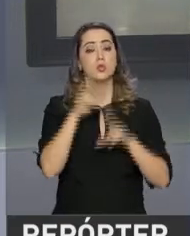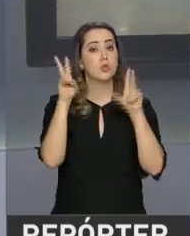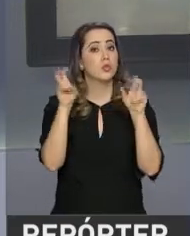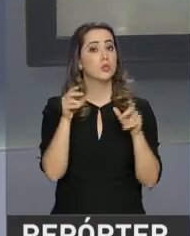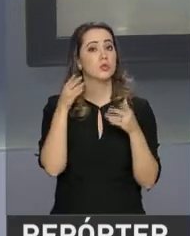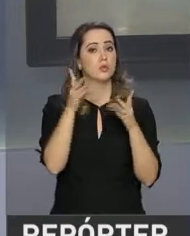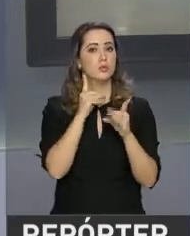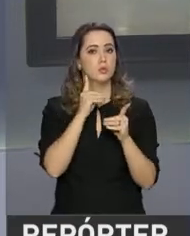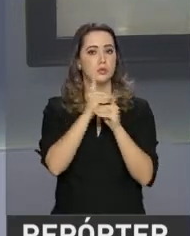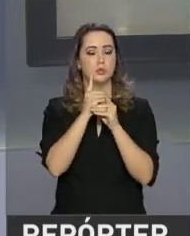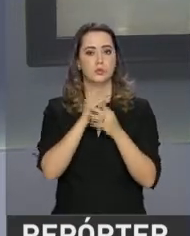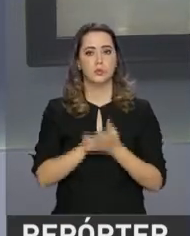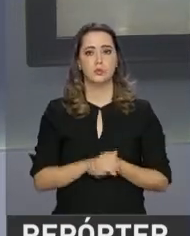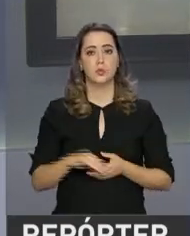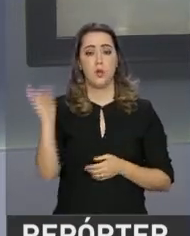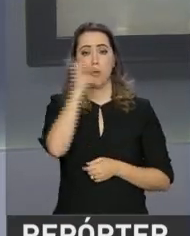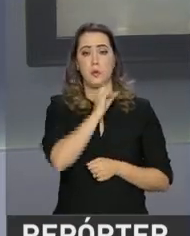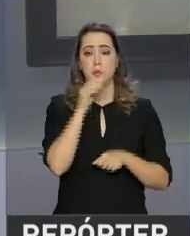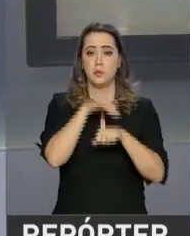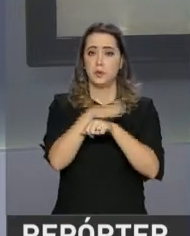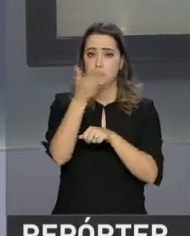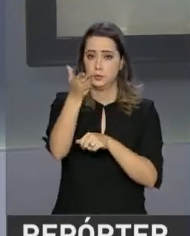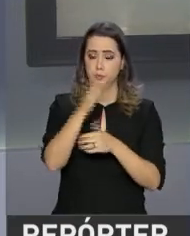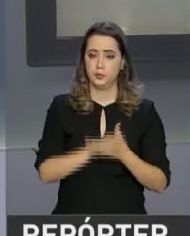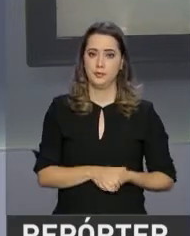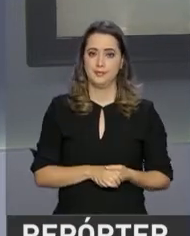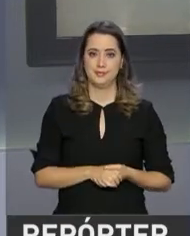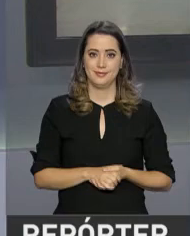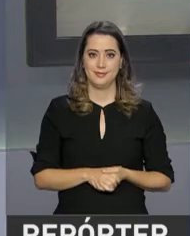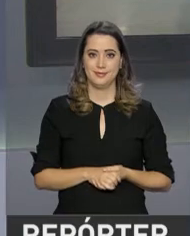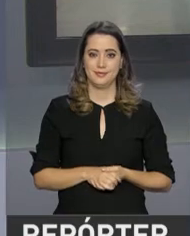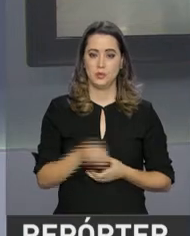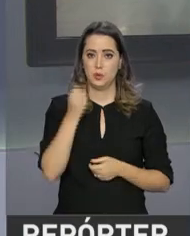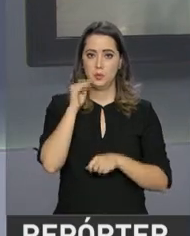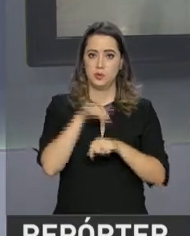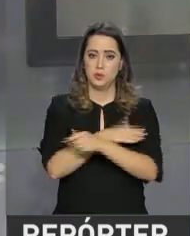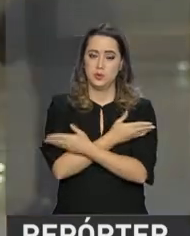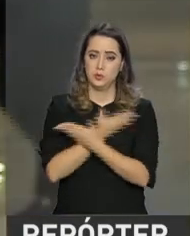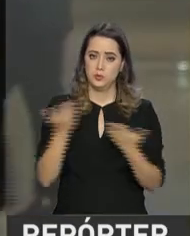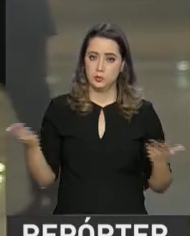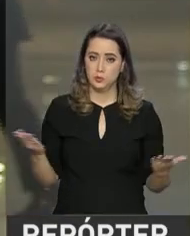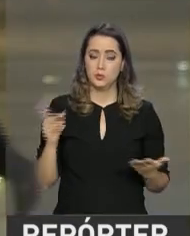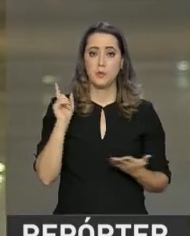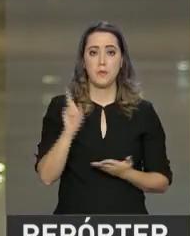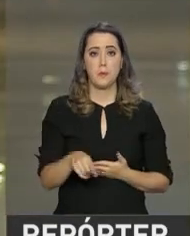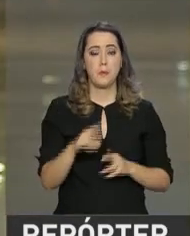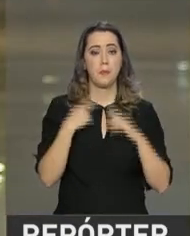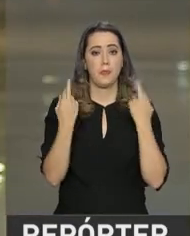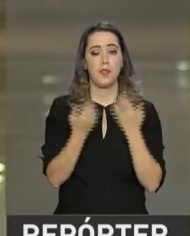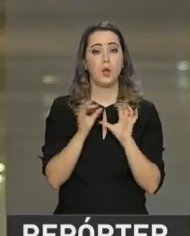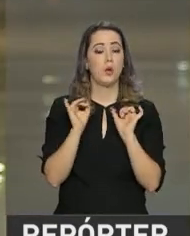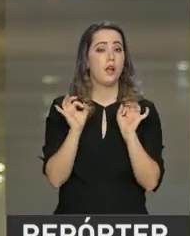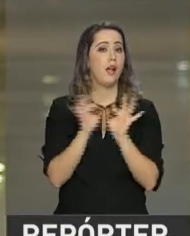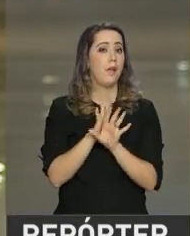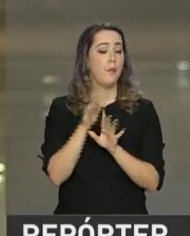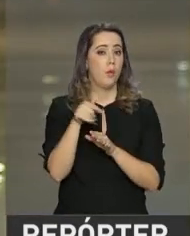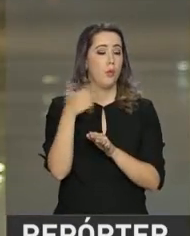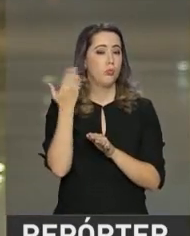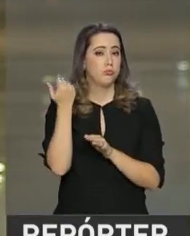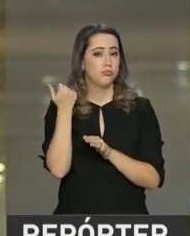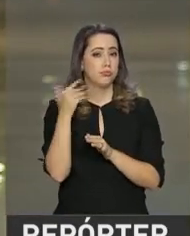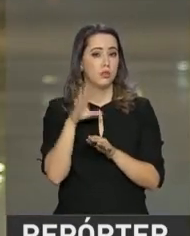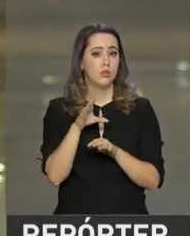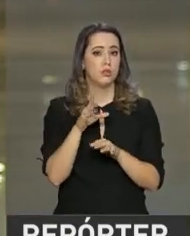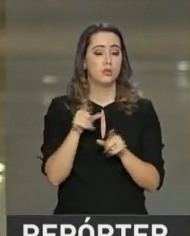tema deste encontro ou a palavra boa noite pra você comeu de roberto boa noite a todos a reunião terminou agora pouco a